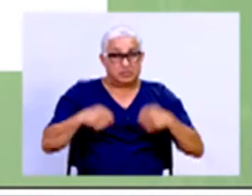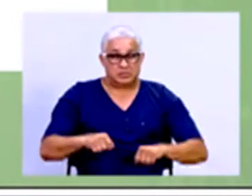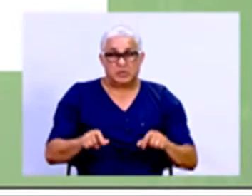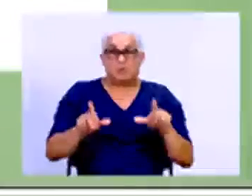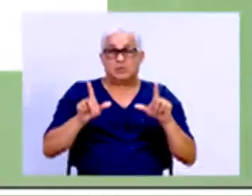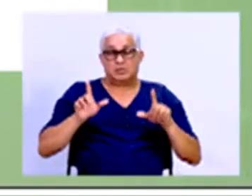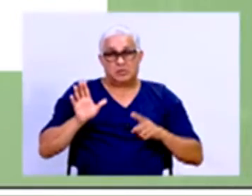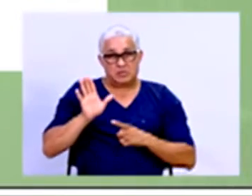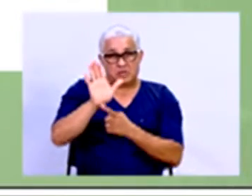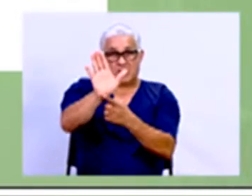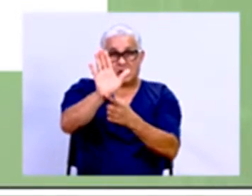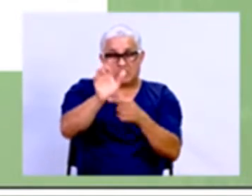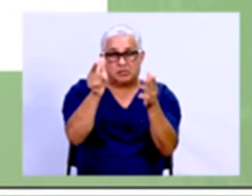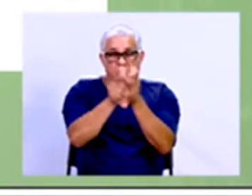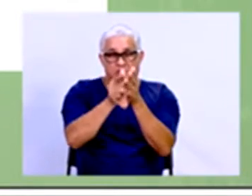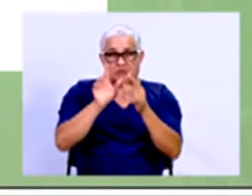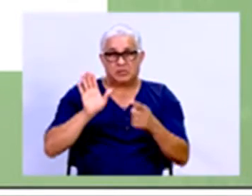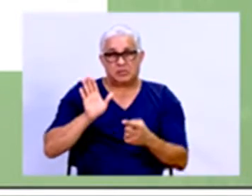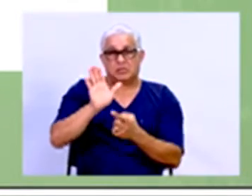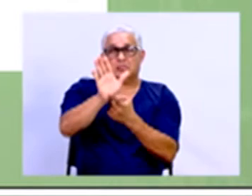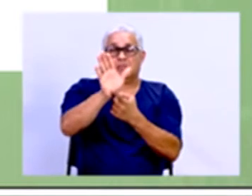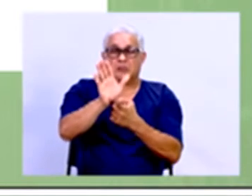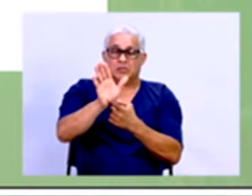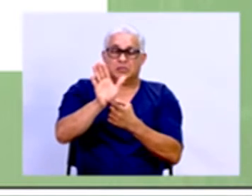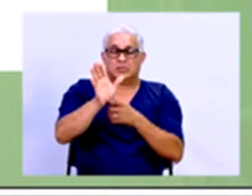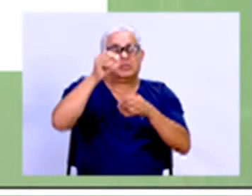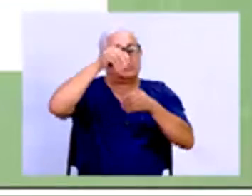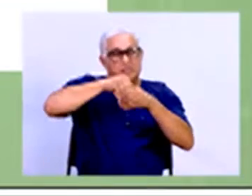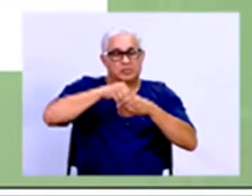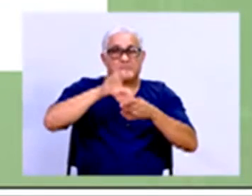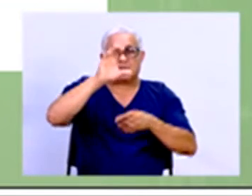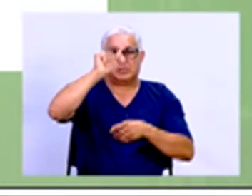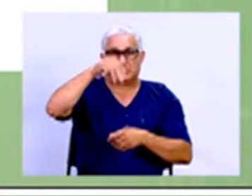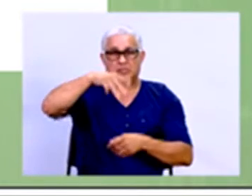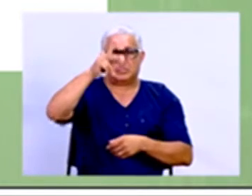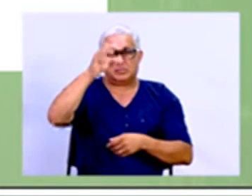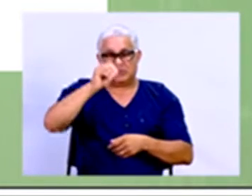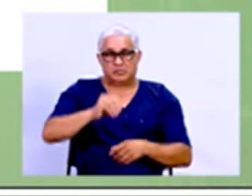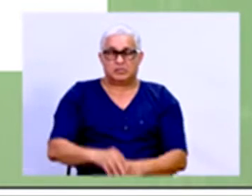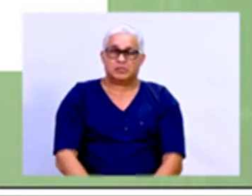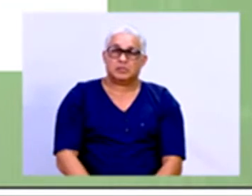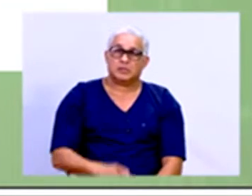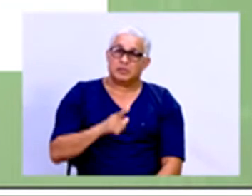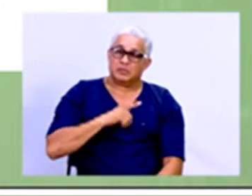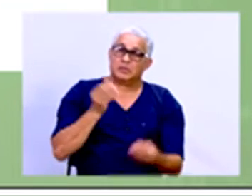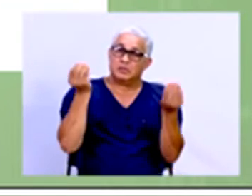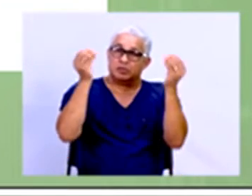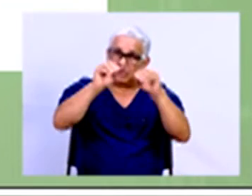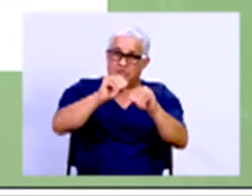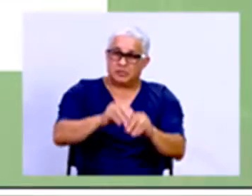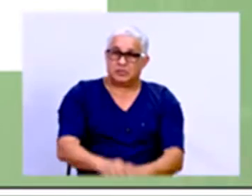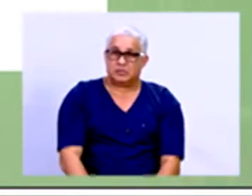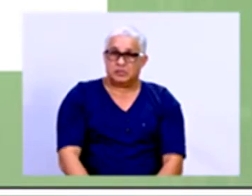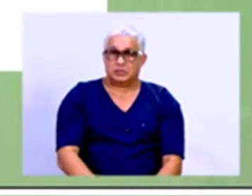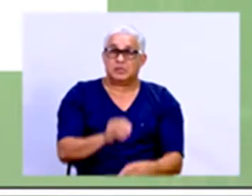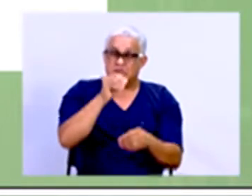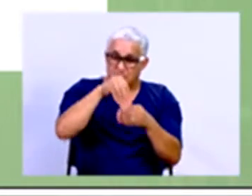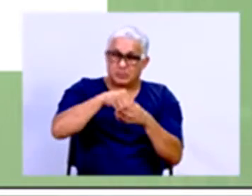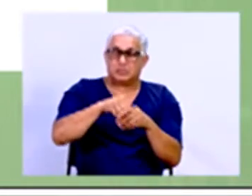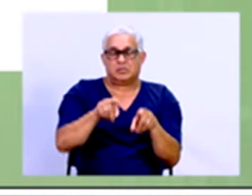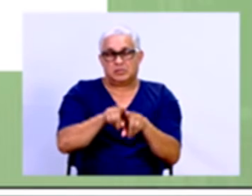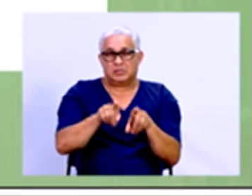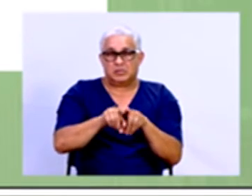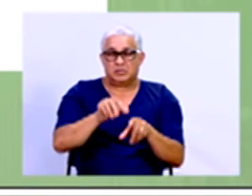exibir o formulário depois, né? Dentro do nosso campo, dos nossos campos, a gente coloca dentro